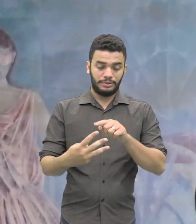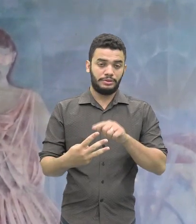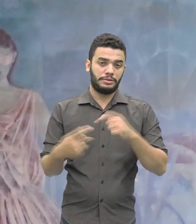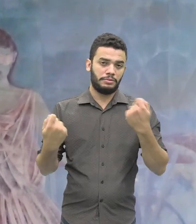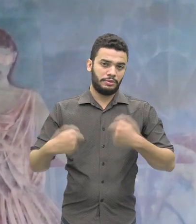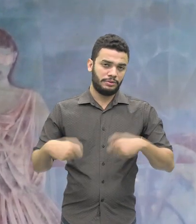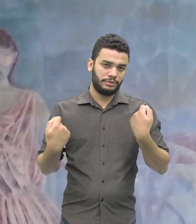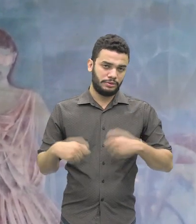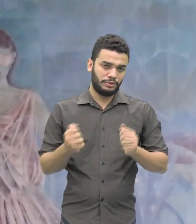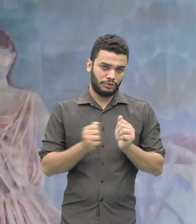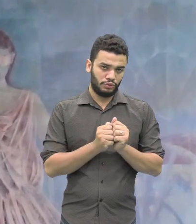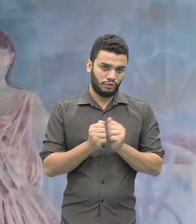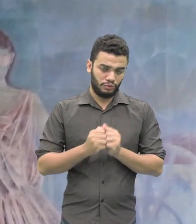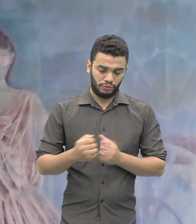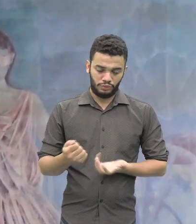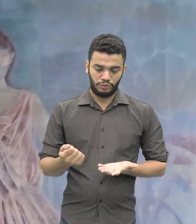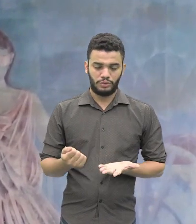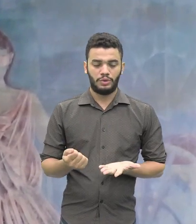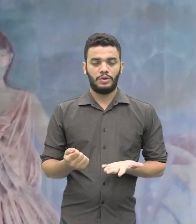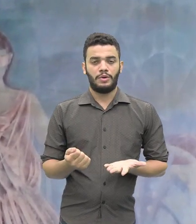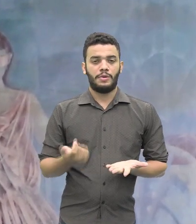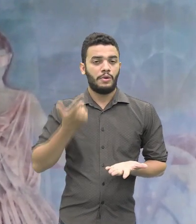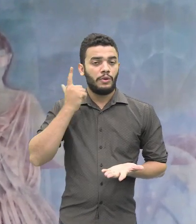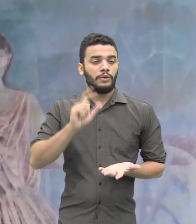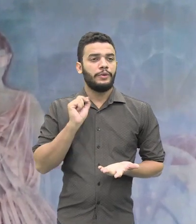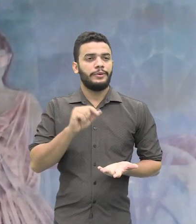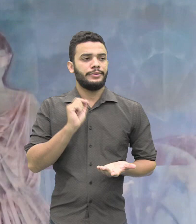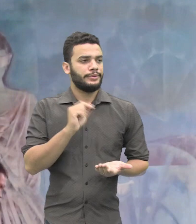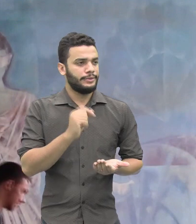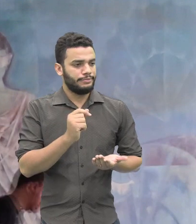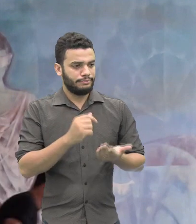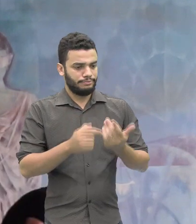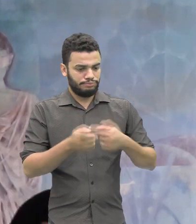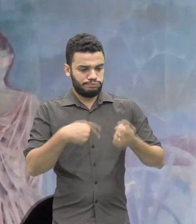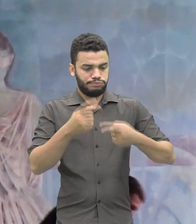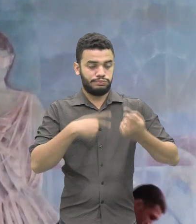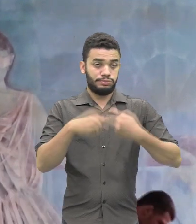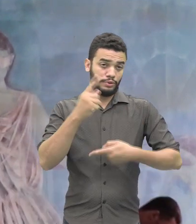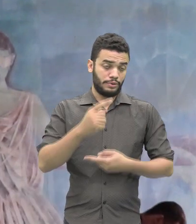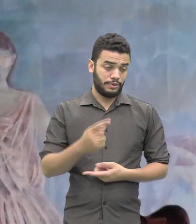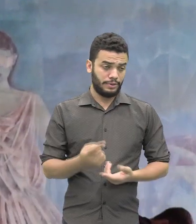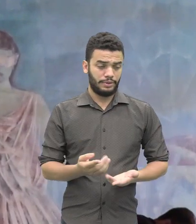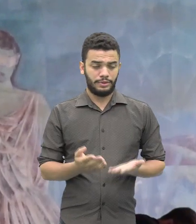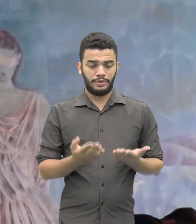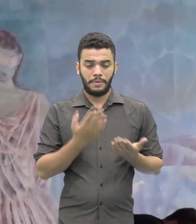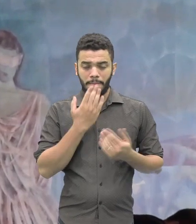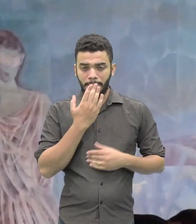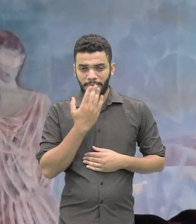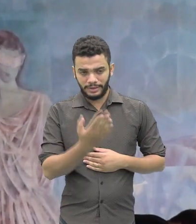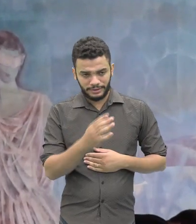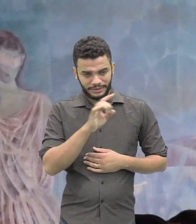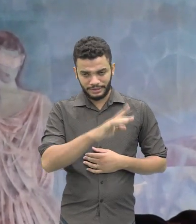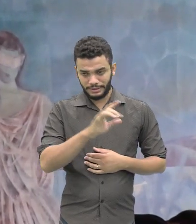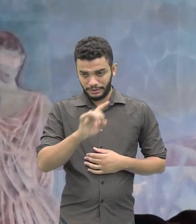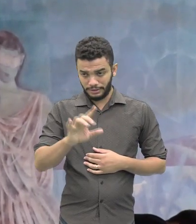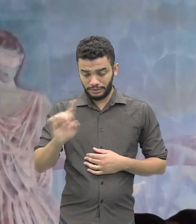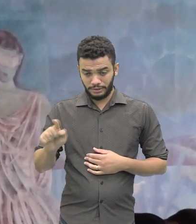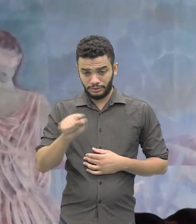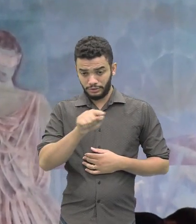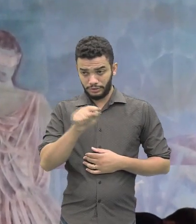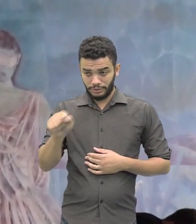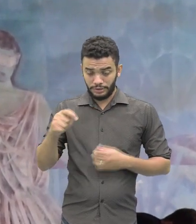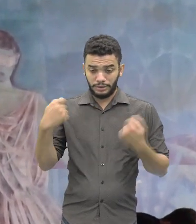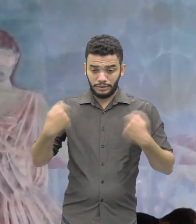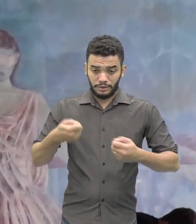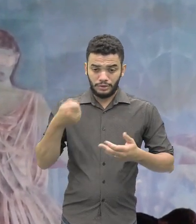porque Governador Valadares é uma só e eu peço a todos vocês da educação que participam intensamente discutam